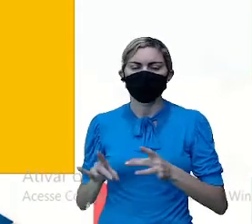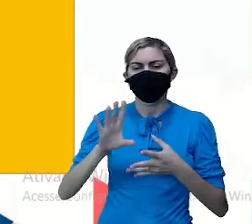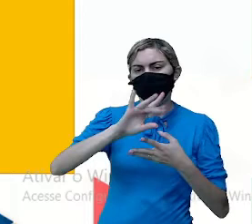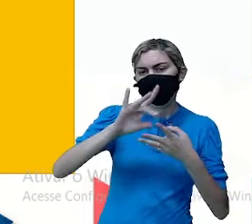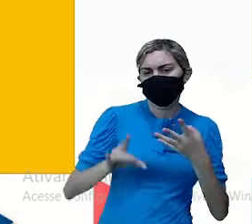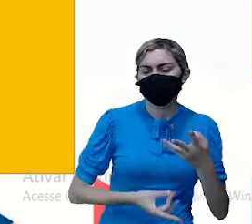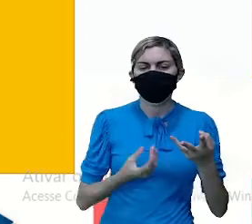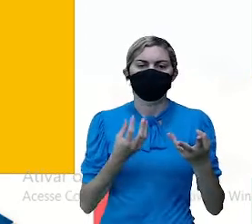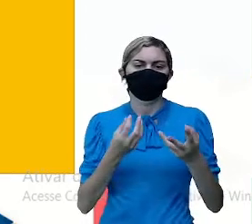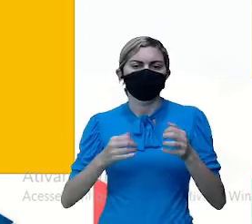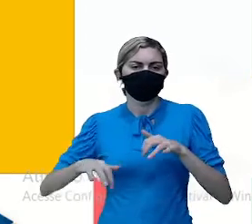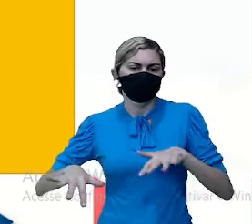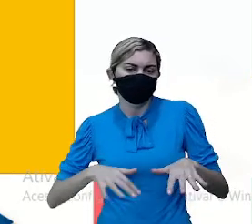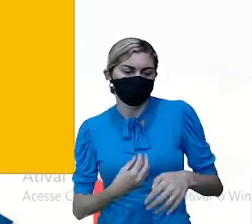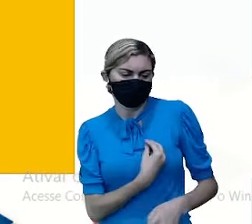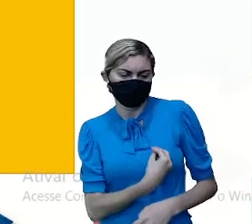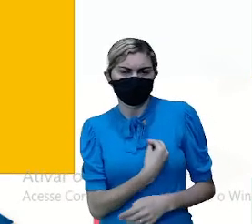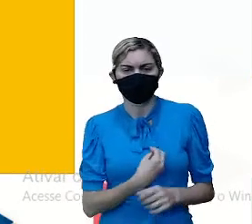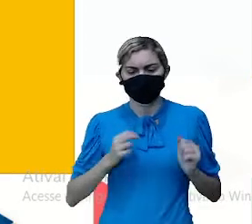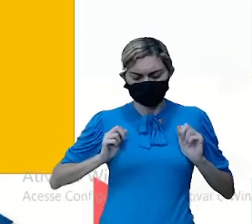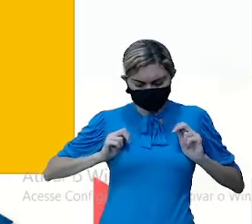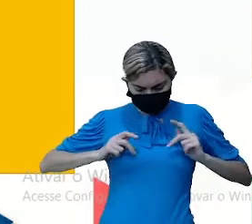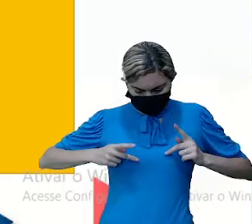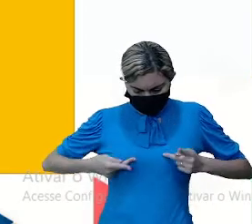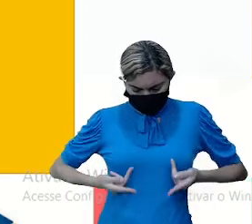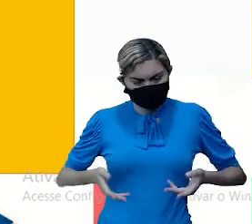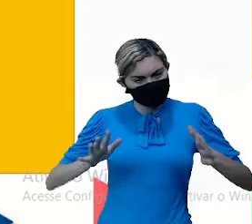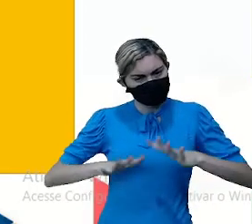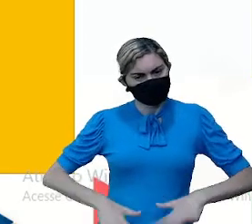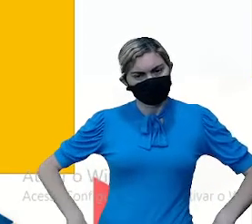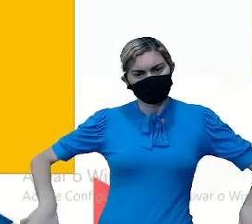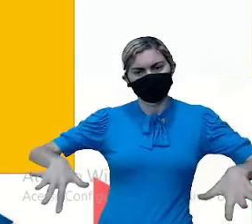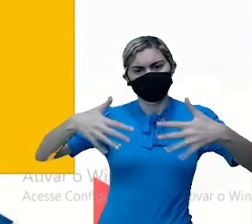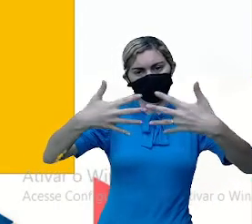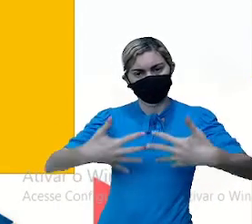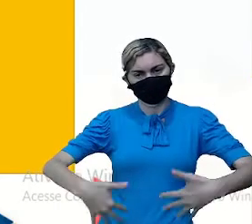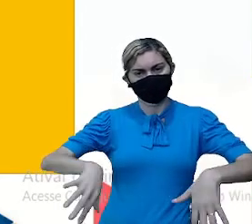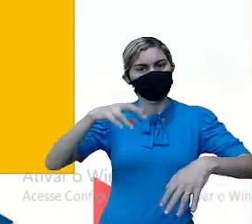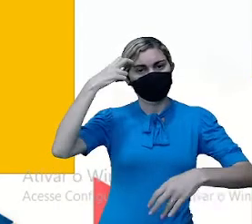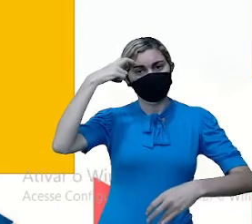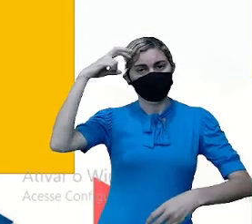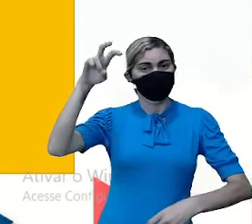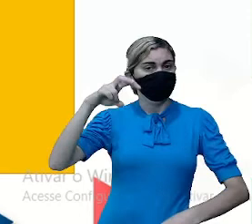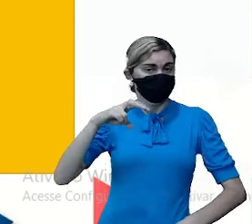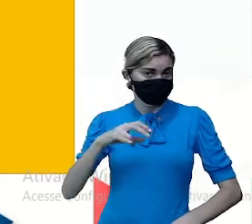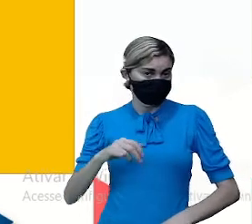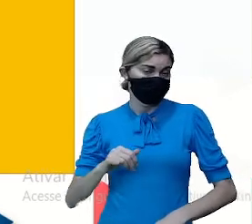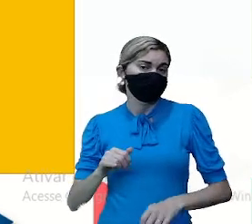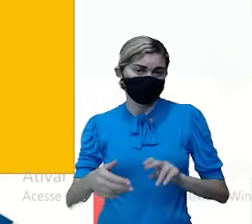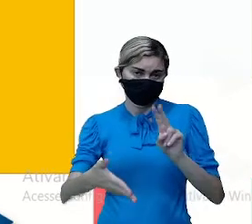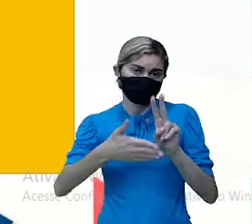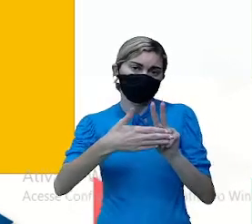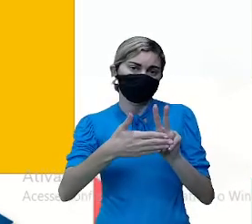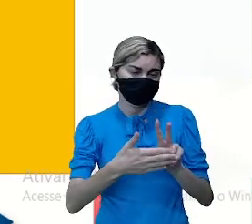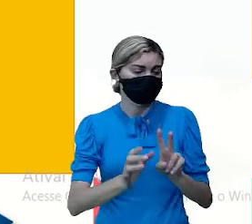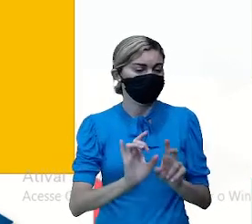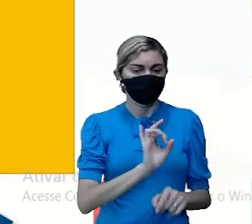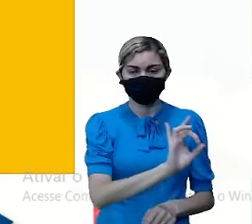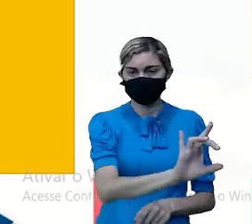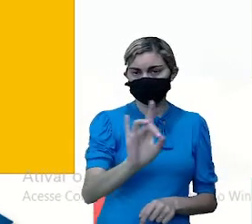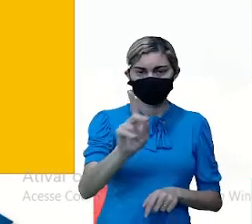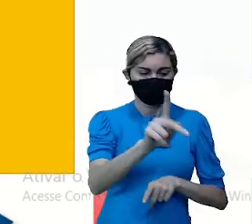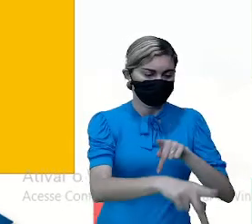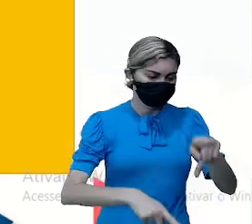da vida natural, humana e social da cultura indígena. Cada povo indígena tem